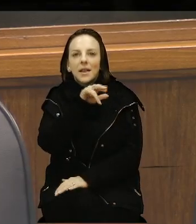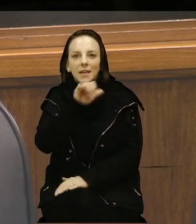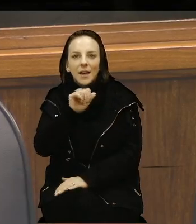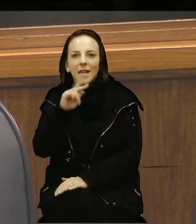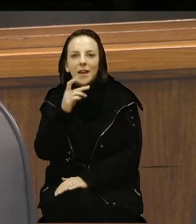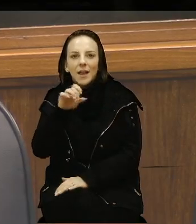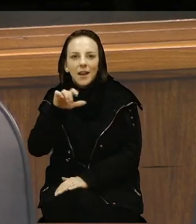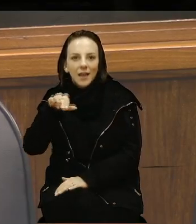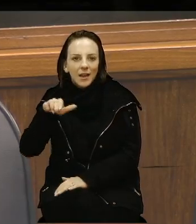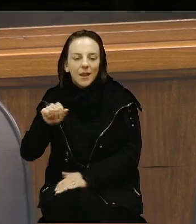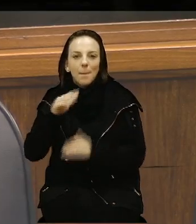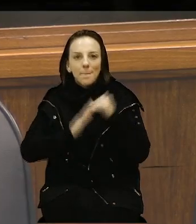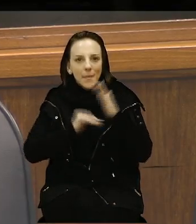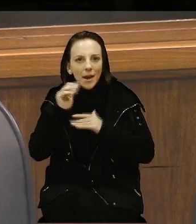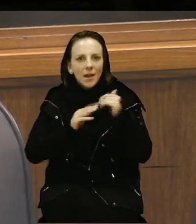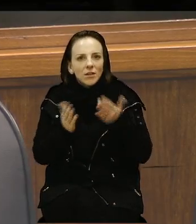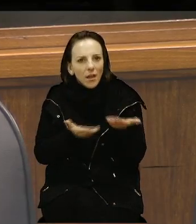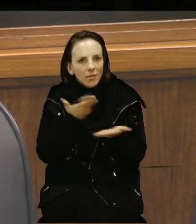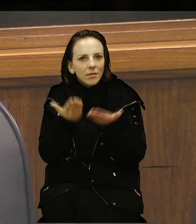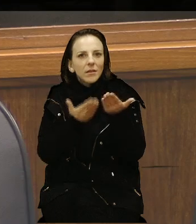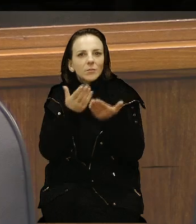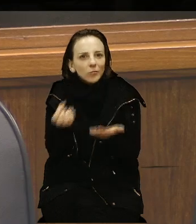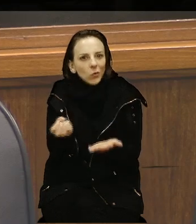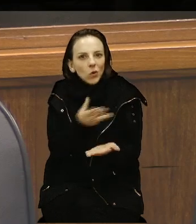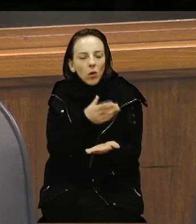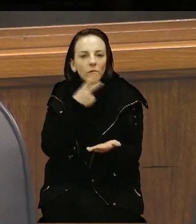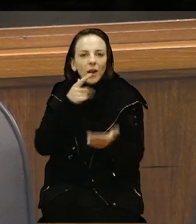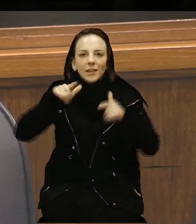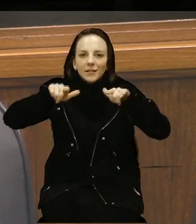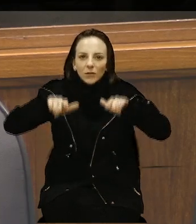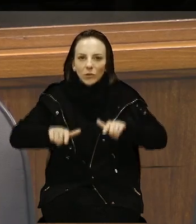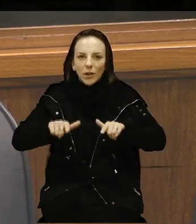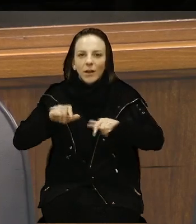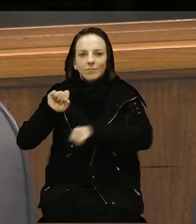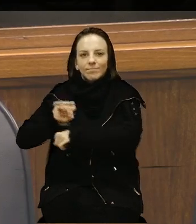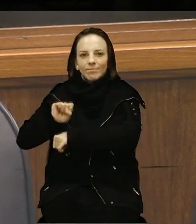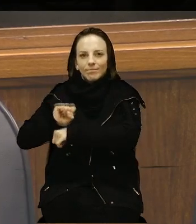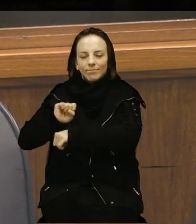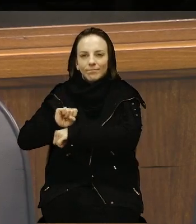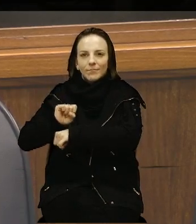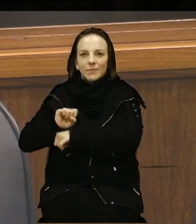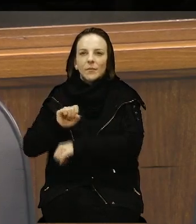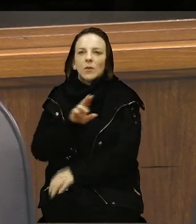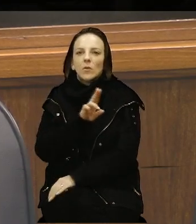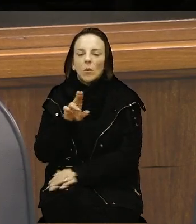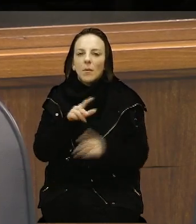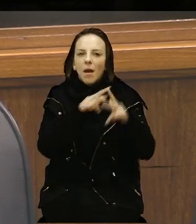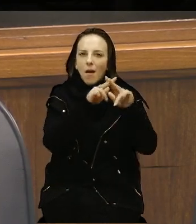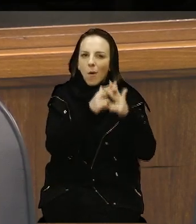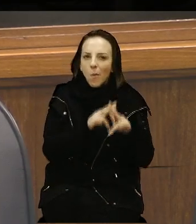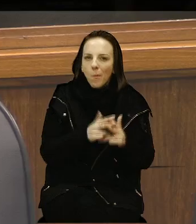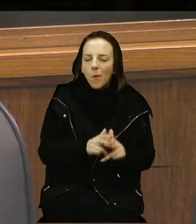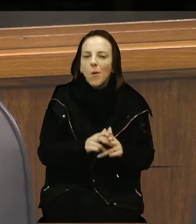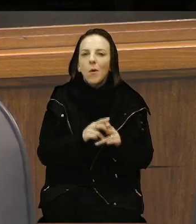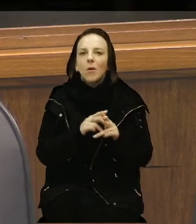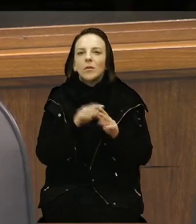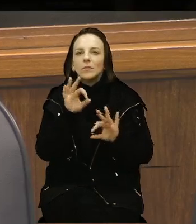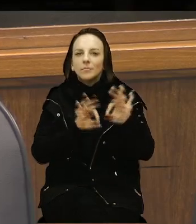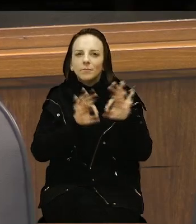atendimento inovador, chamado sala de espera. Ajustou e efetivou esse formato